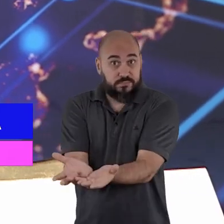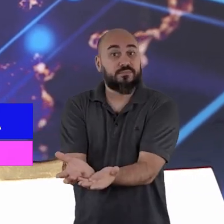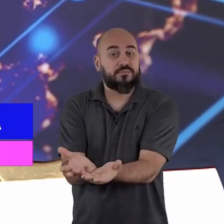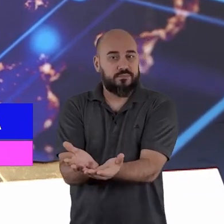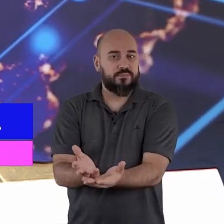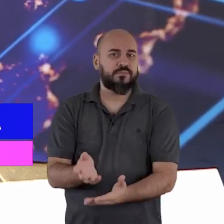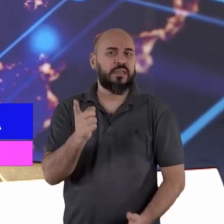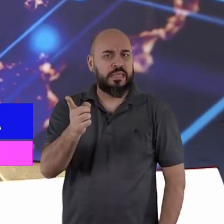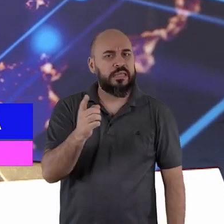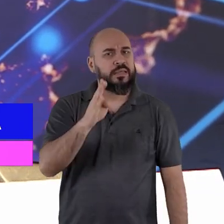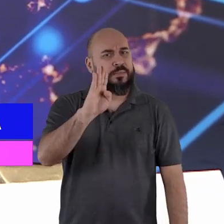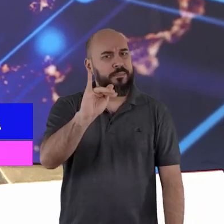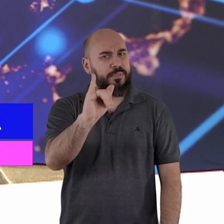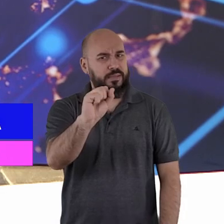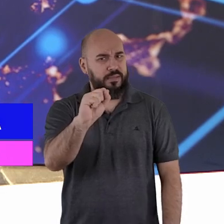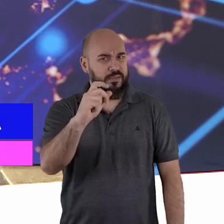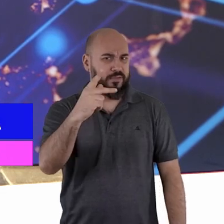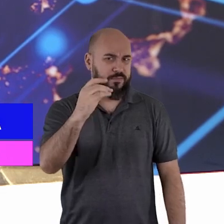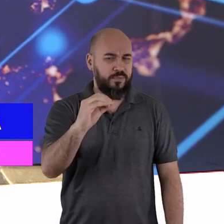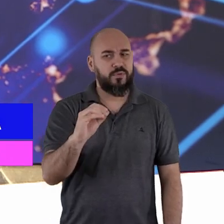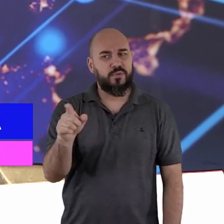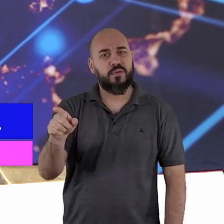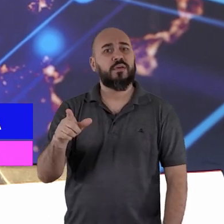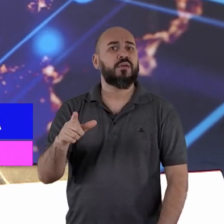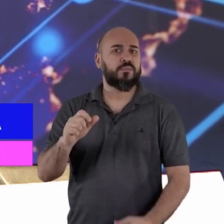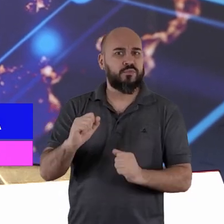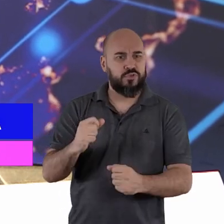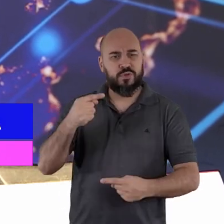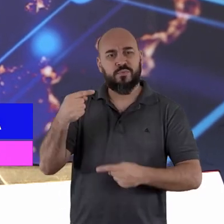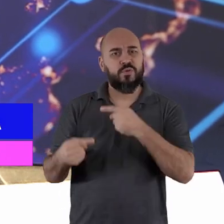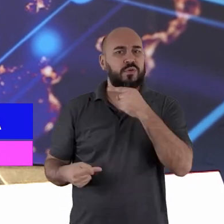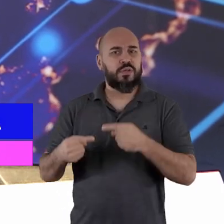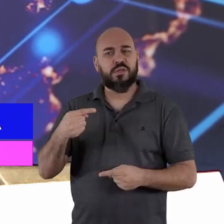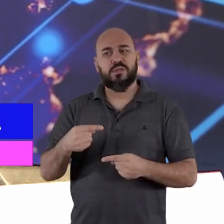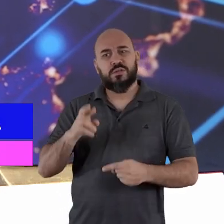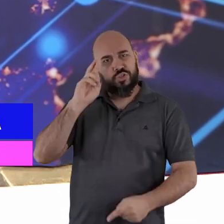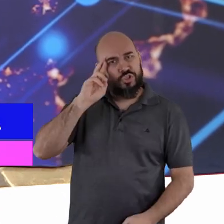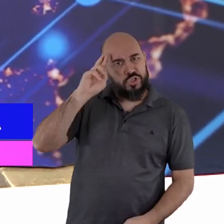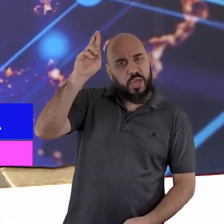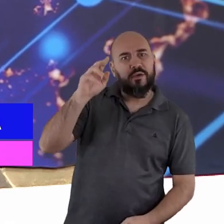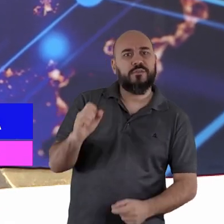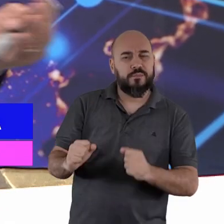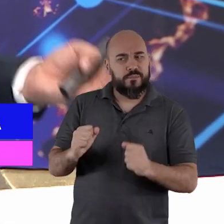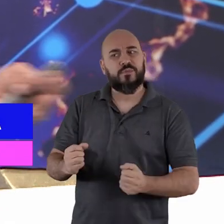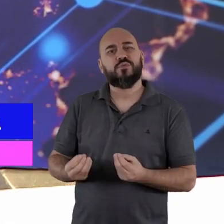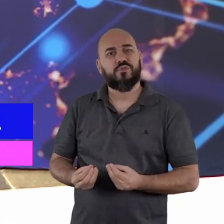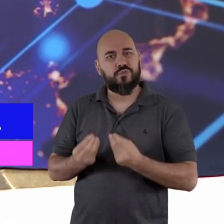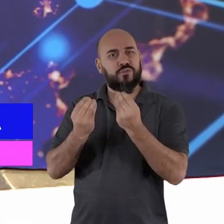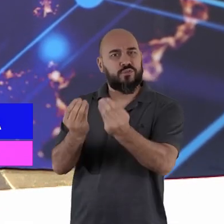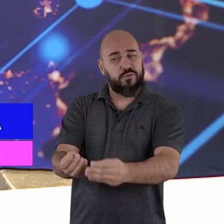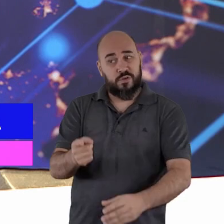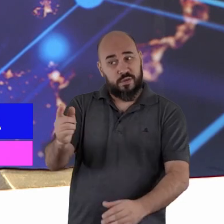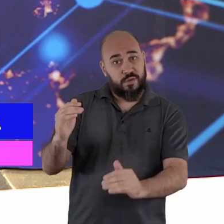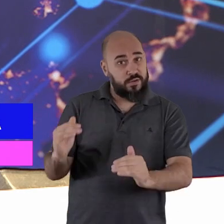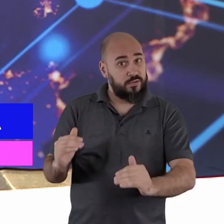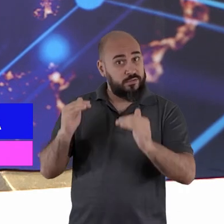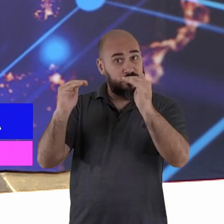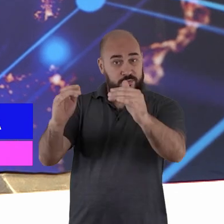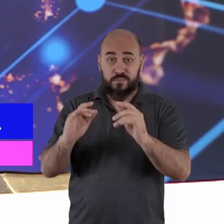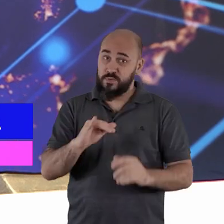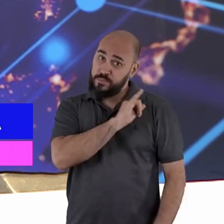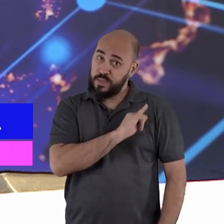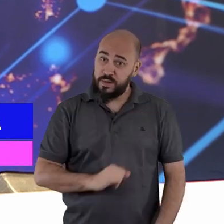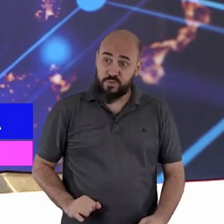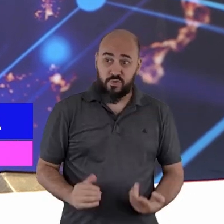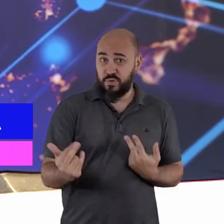dava a ele também prerrogativas políticas, colocava ele como um chefe de Estado, colocava ele acima do próprio imperador. E